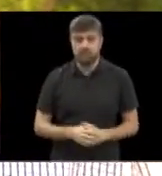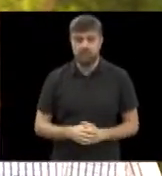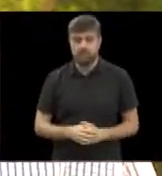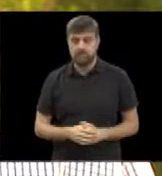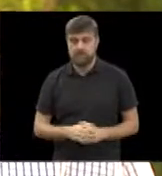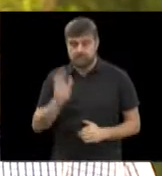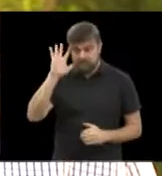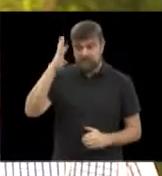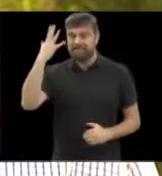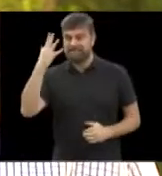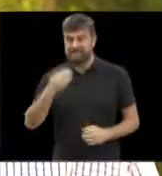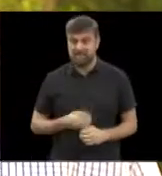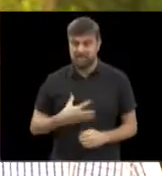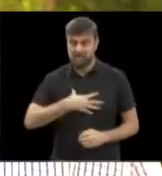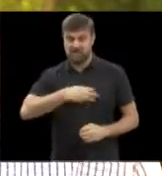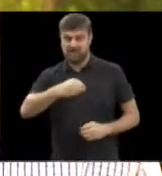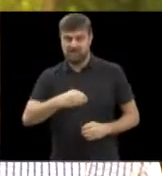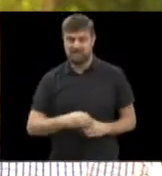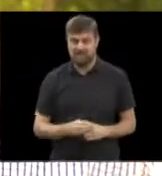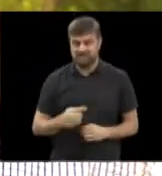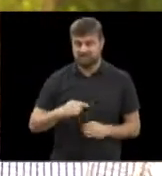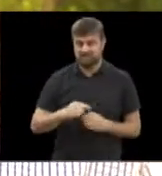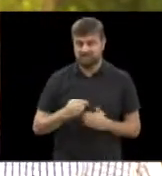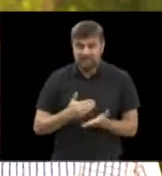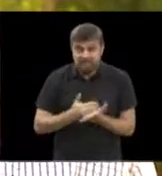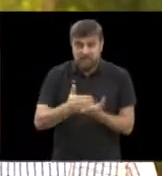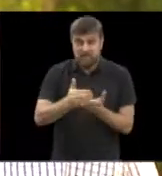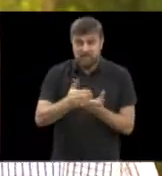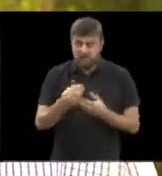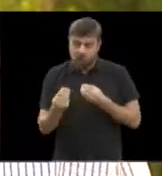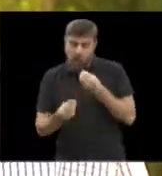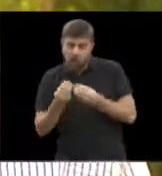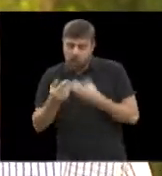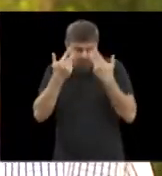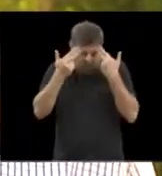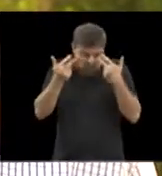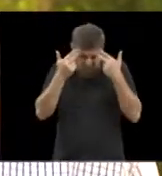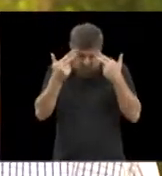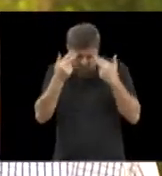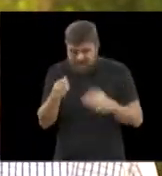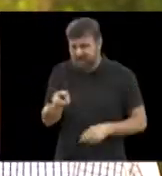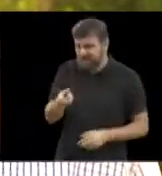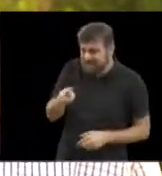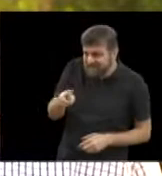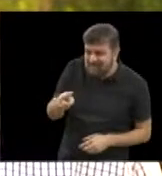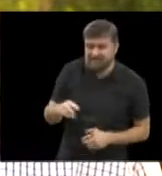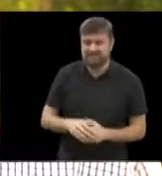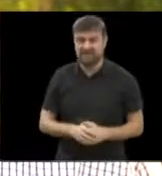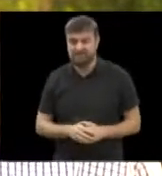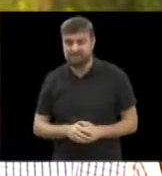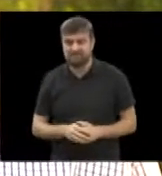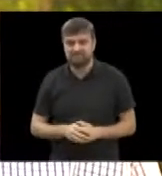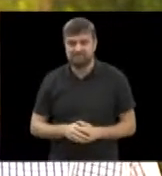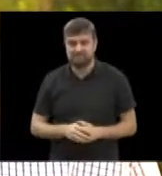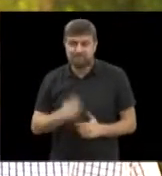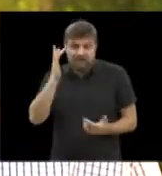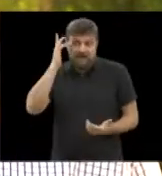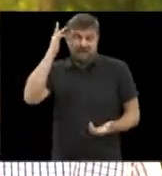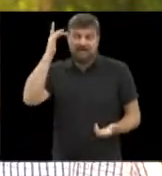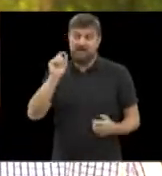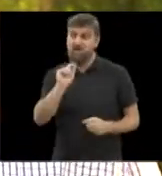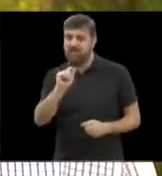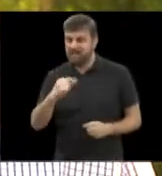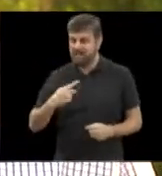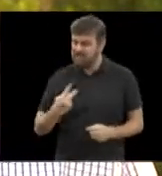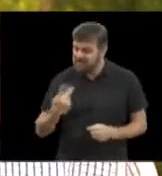a gente decidiu ter filho. E a gente começou o processo como todo casal começa. E a gente achava que por